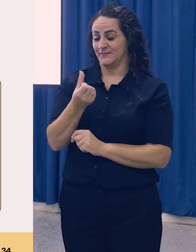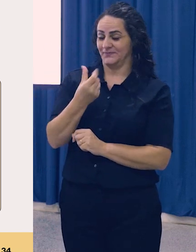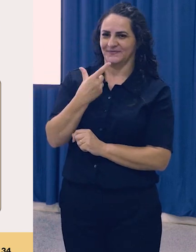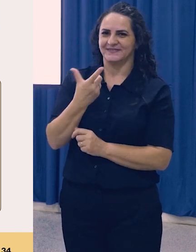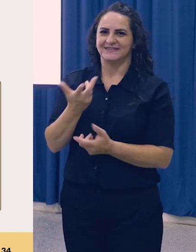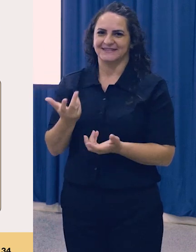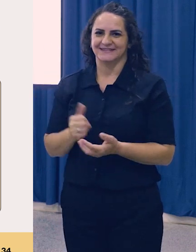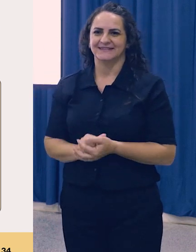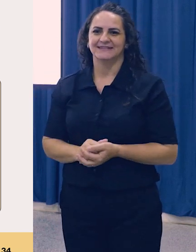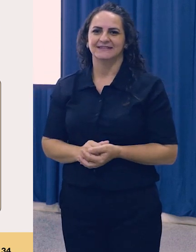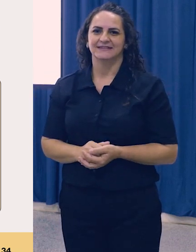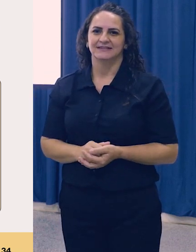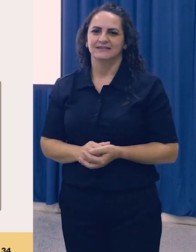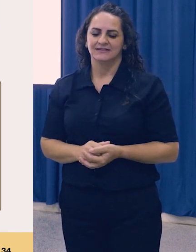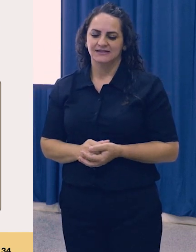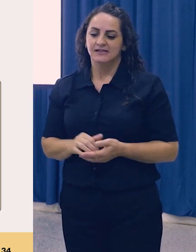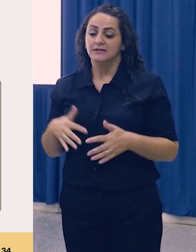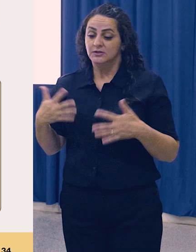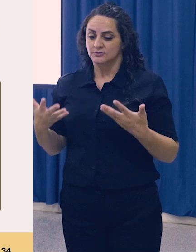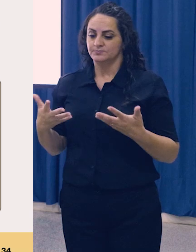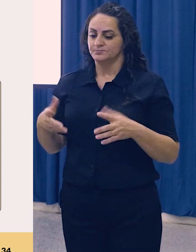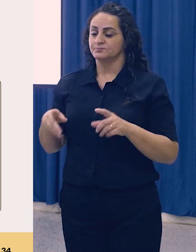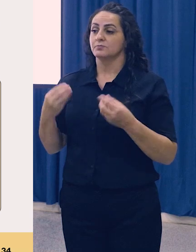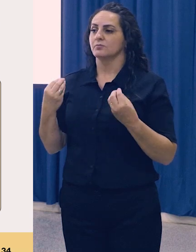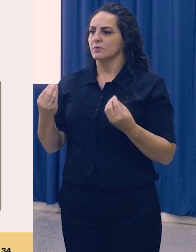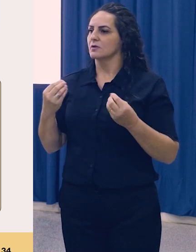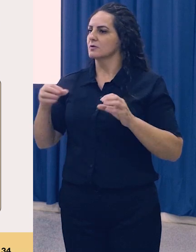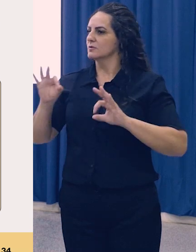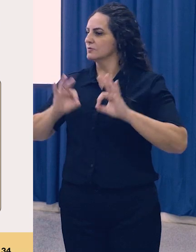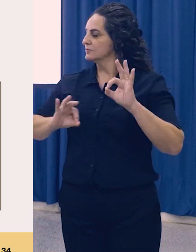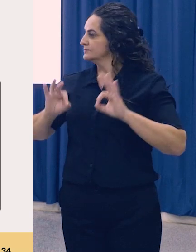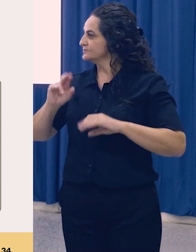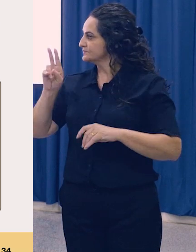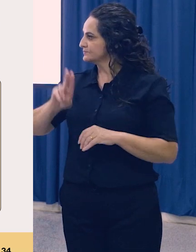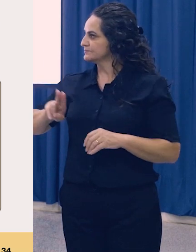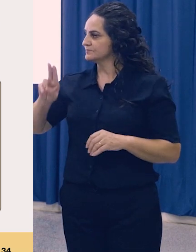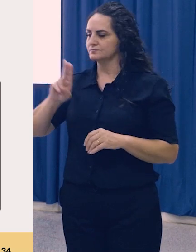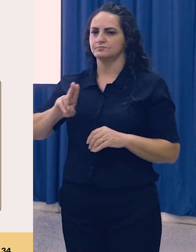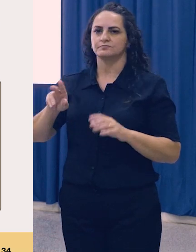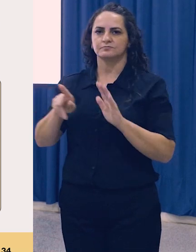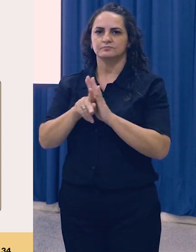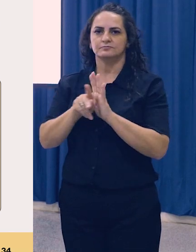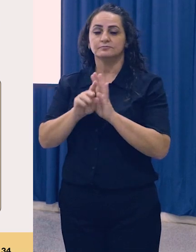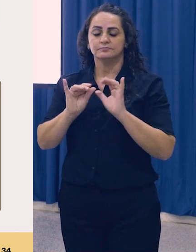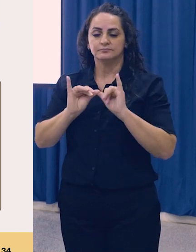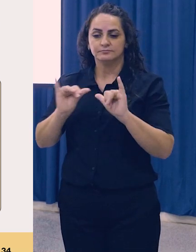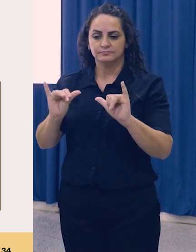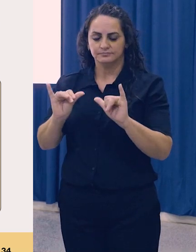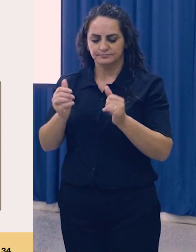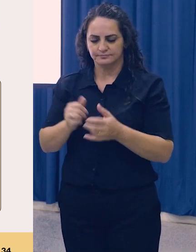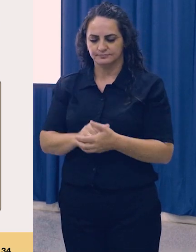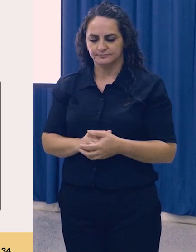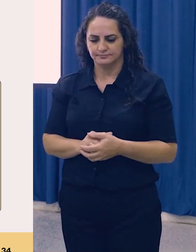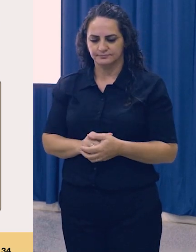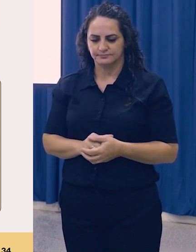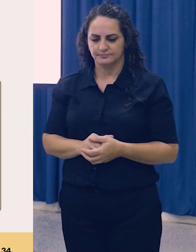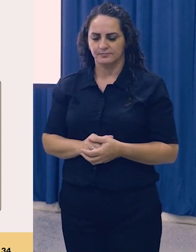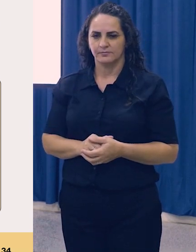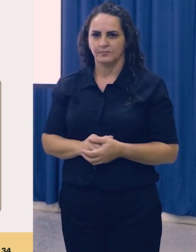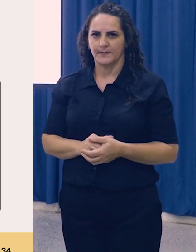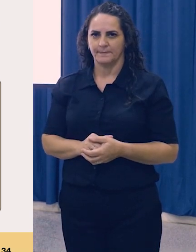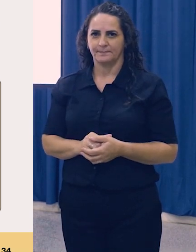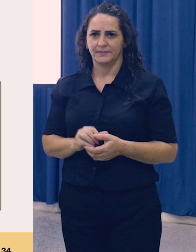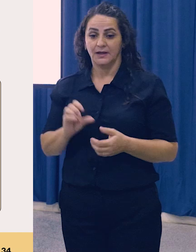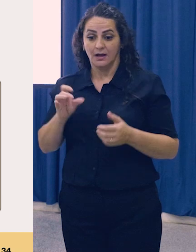né? Mas, assim, como a gente pode utilizar a publicidade indireta de uma maneira que